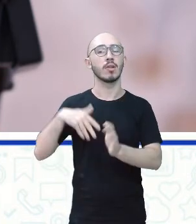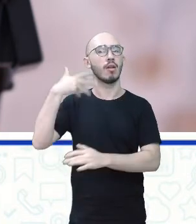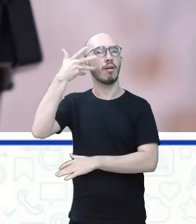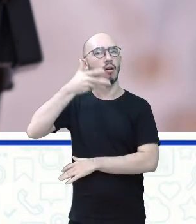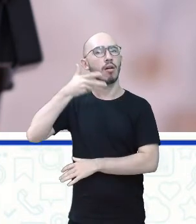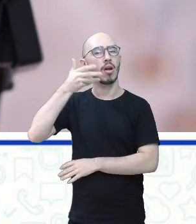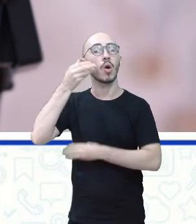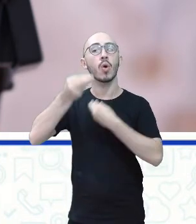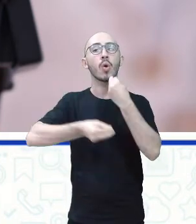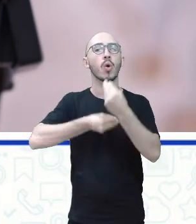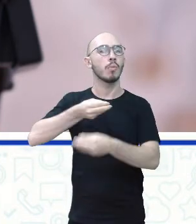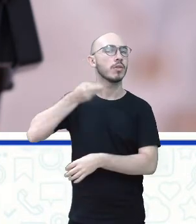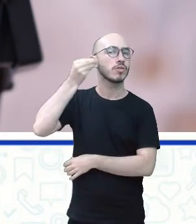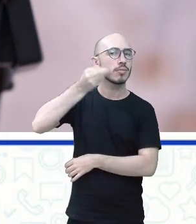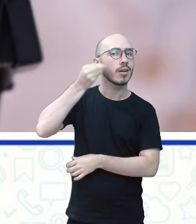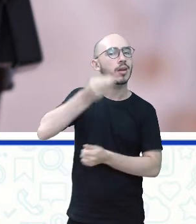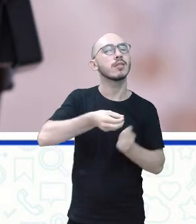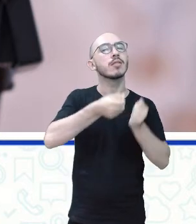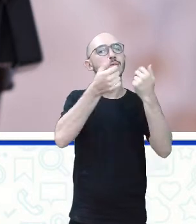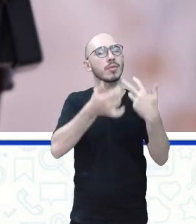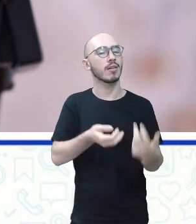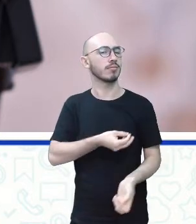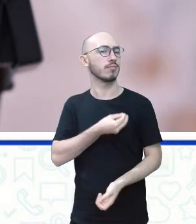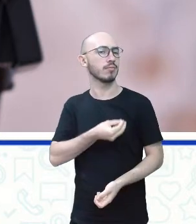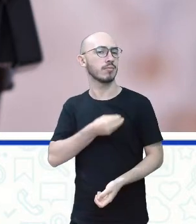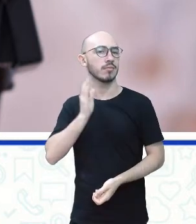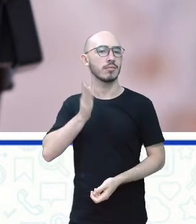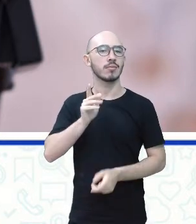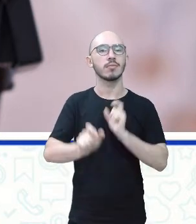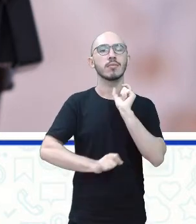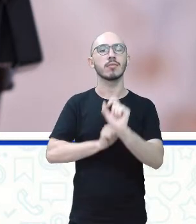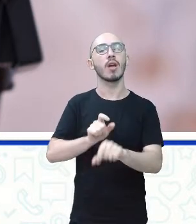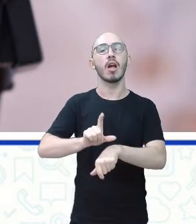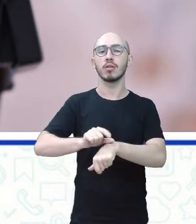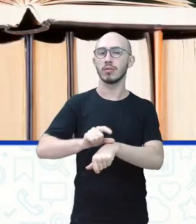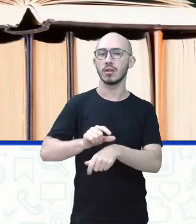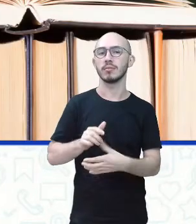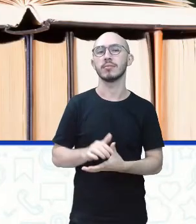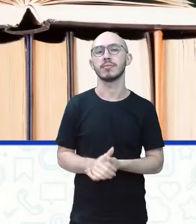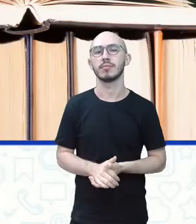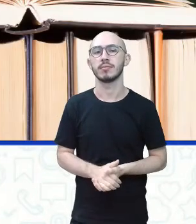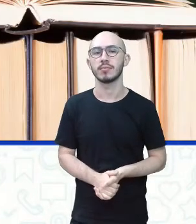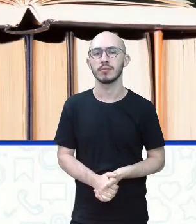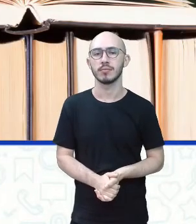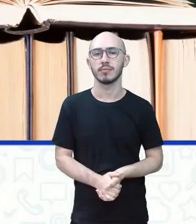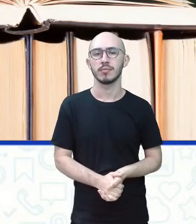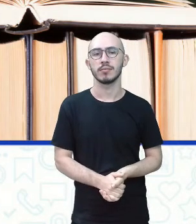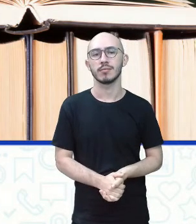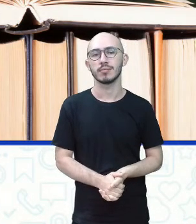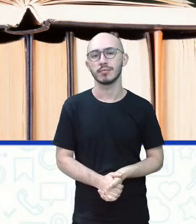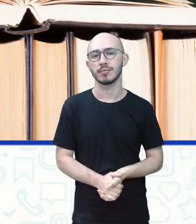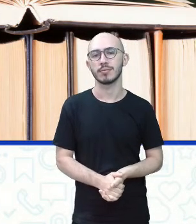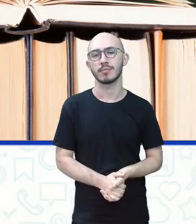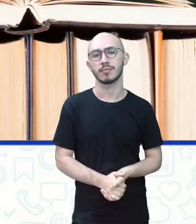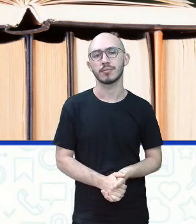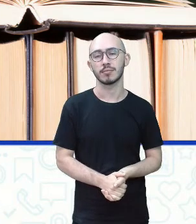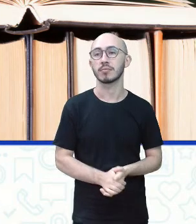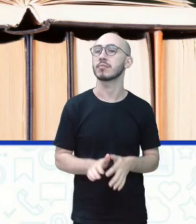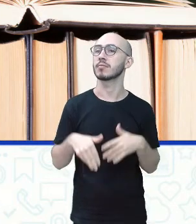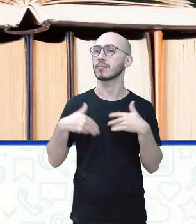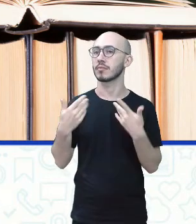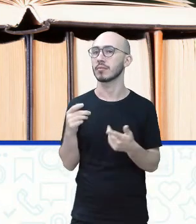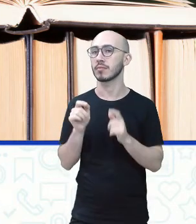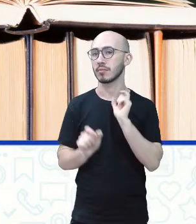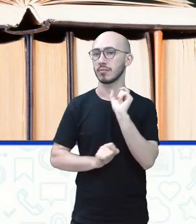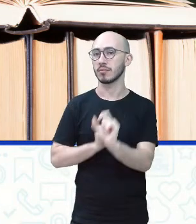as experiências vividas, situadas no tempo. A autobiografia está